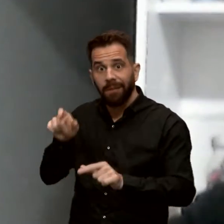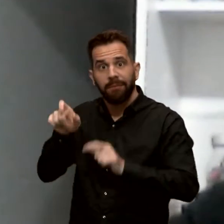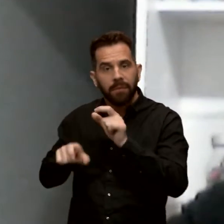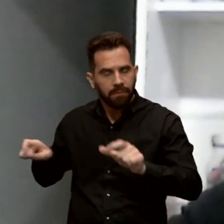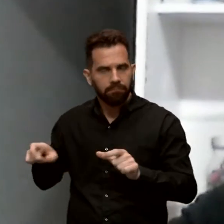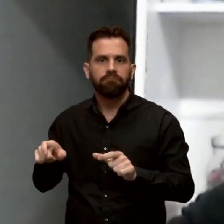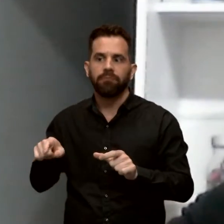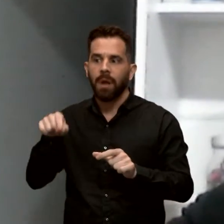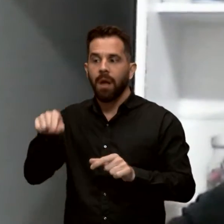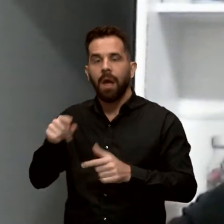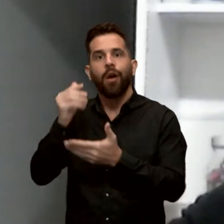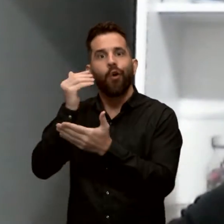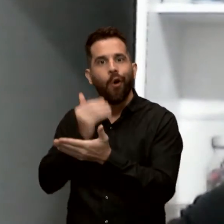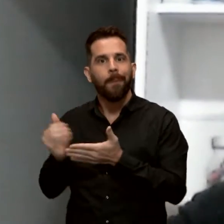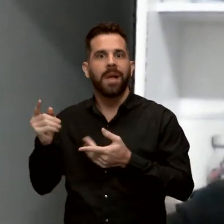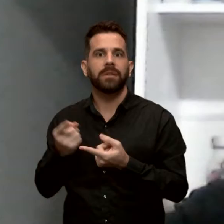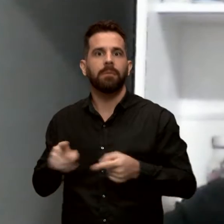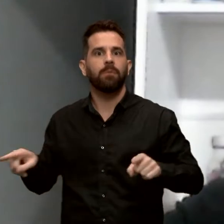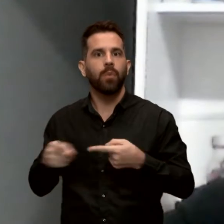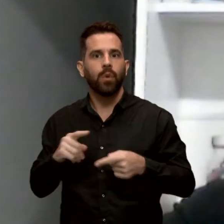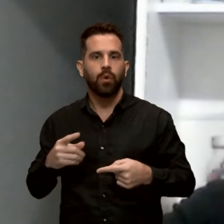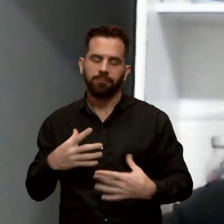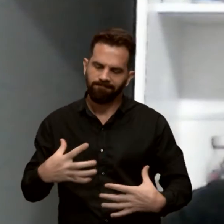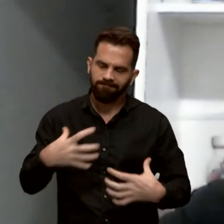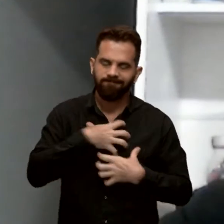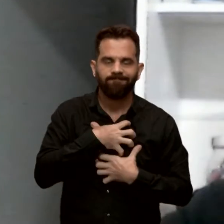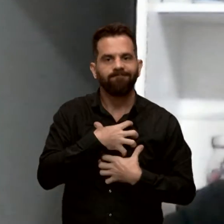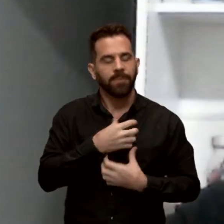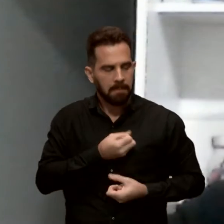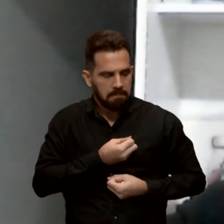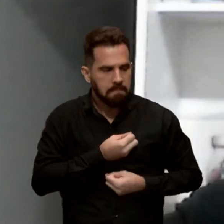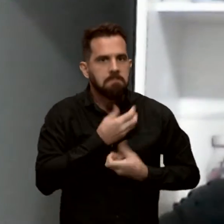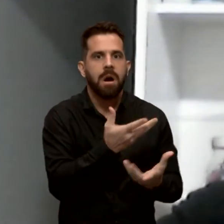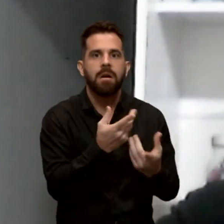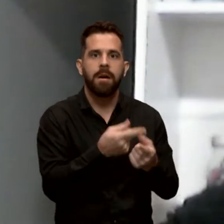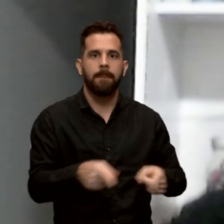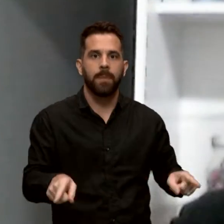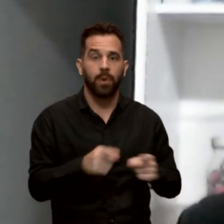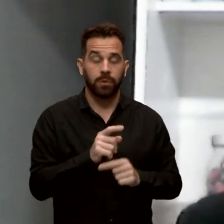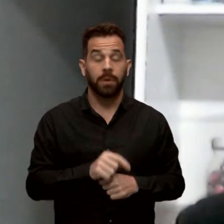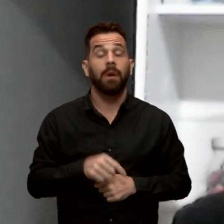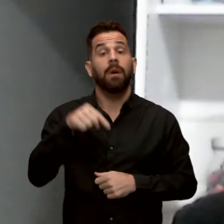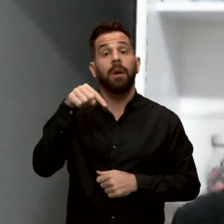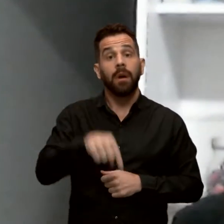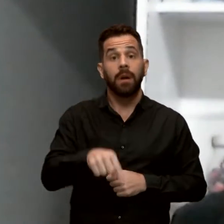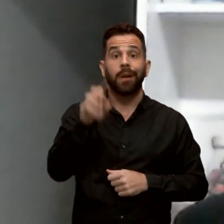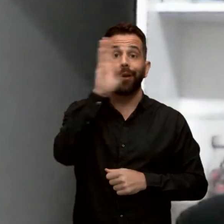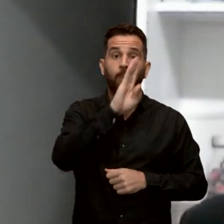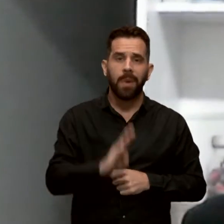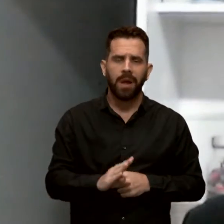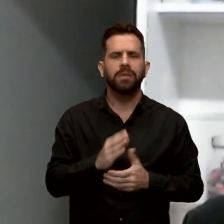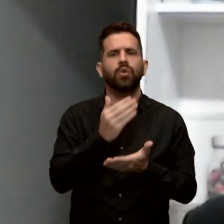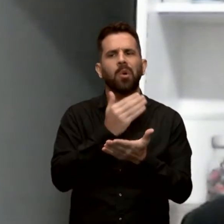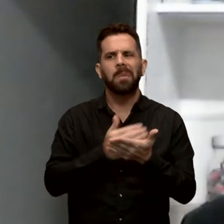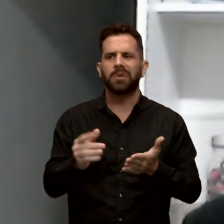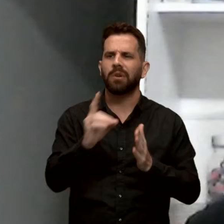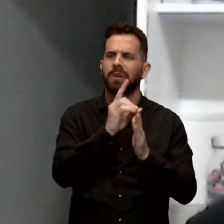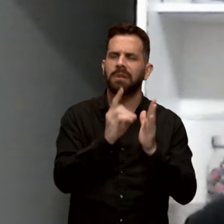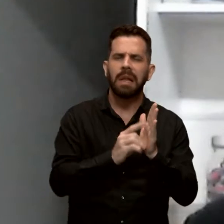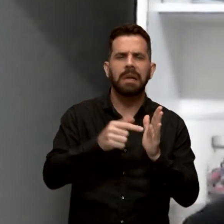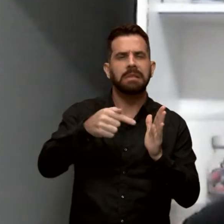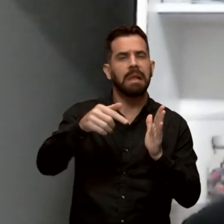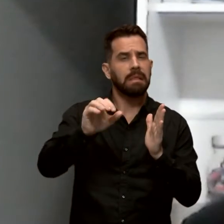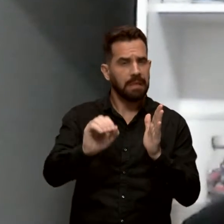artistas desse meio, né. No Brasil, ele foi sendo incorporado a partir da década de 70, né, promovendo